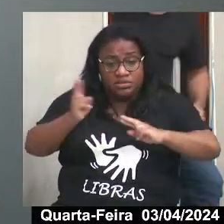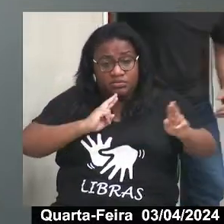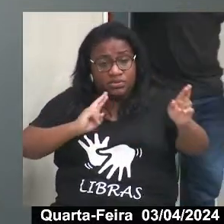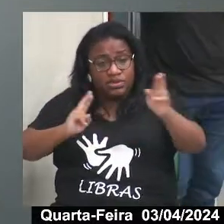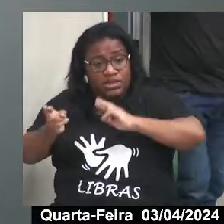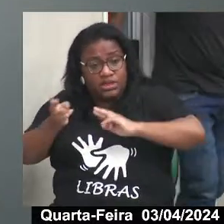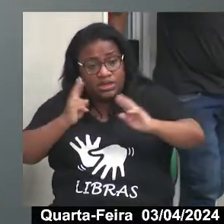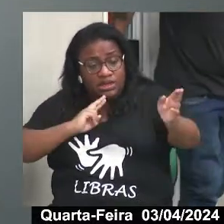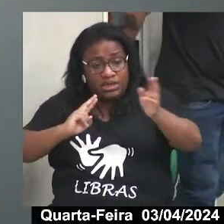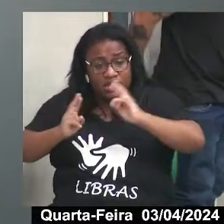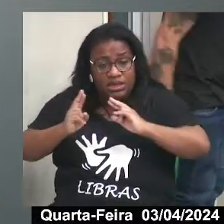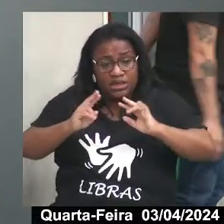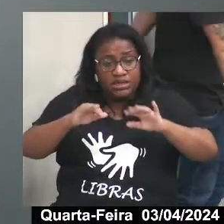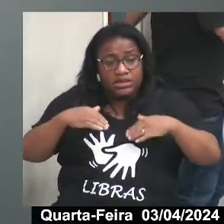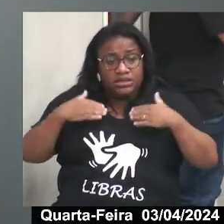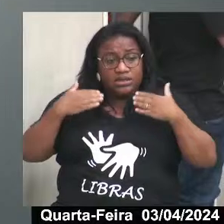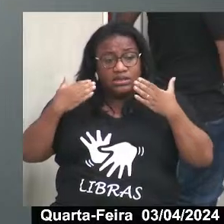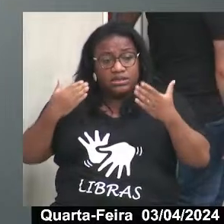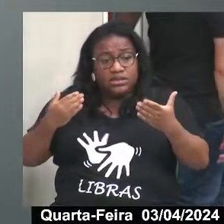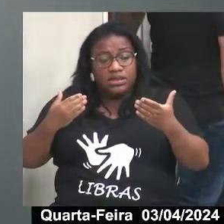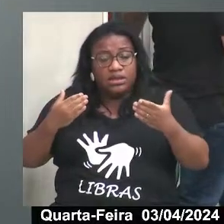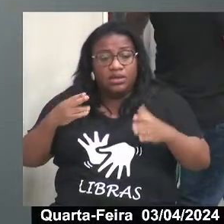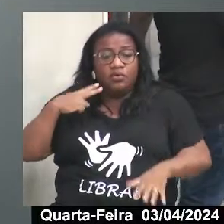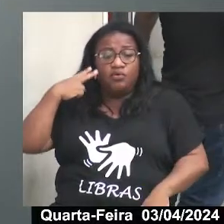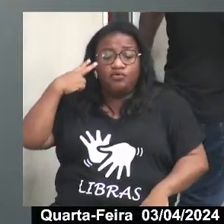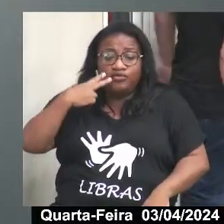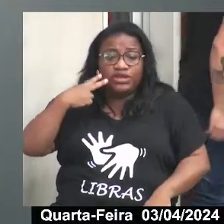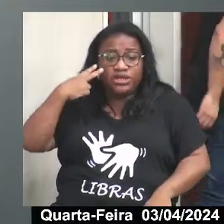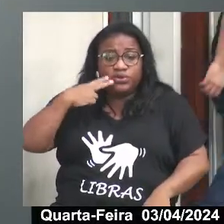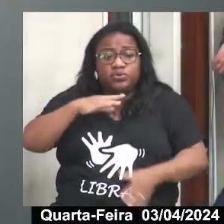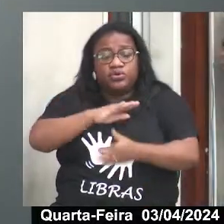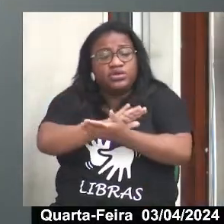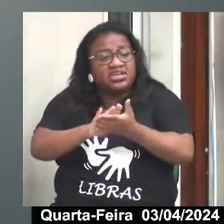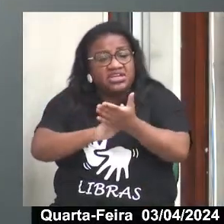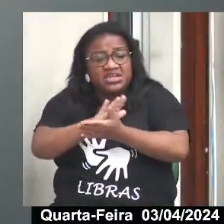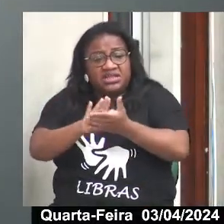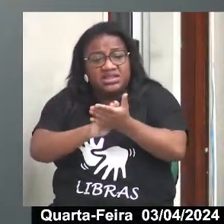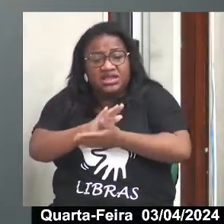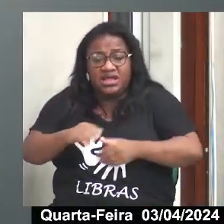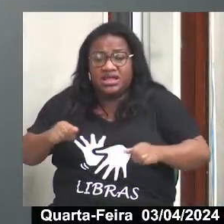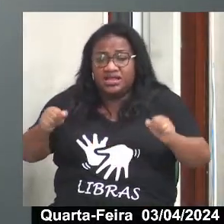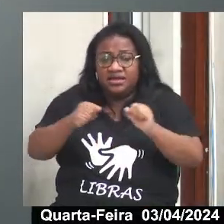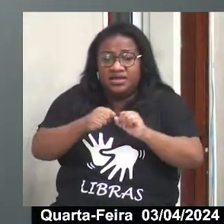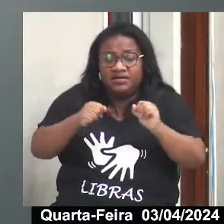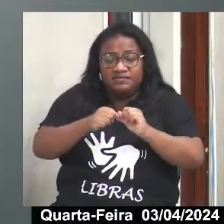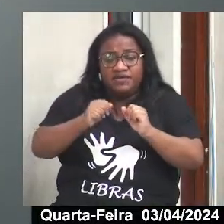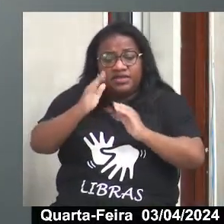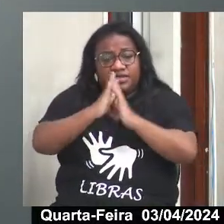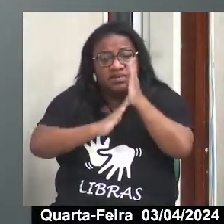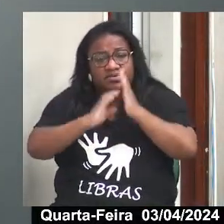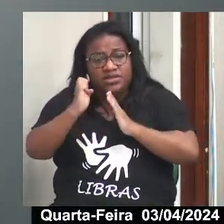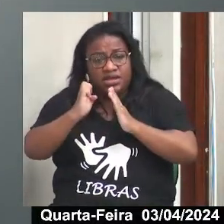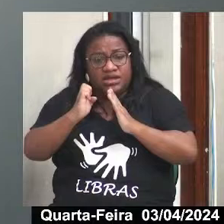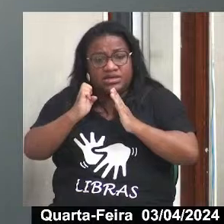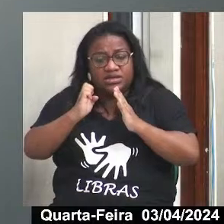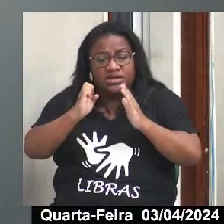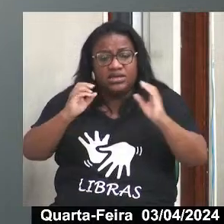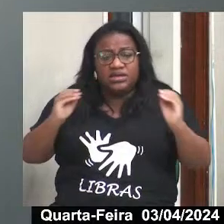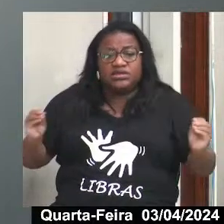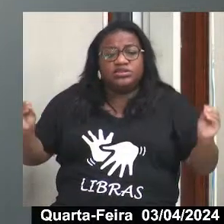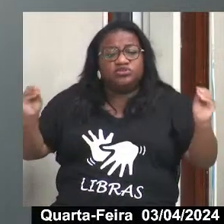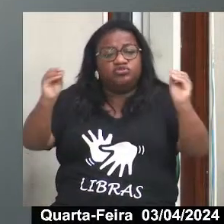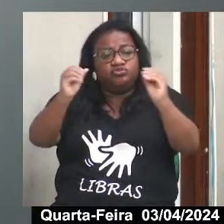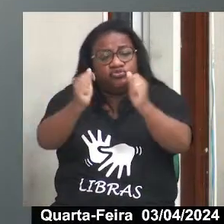atenderam. Então, nós vemos aqui um vereador que nada faz e nada vai fazer por Embu das Artes, que